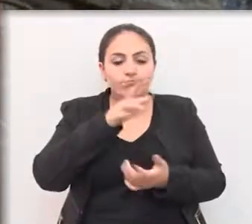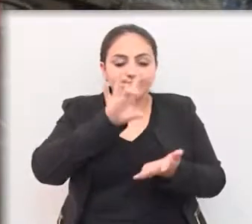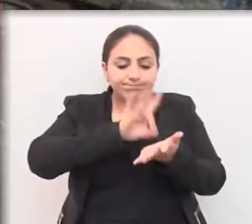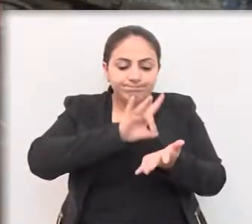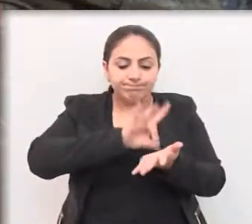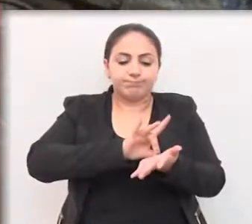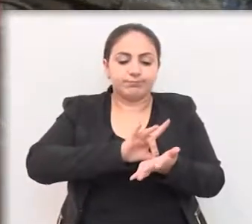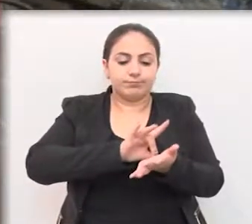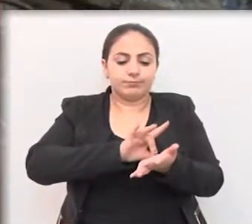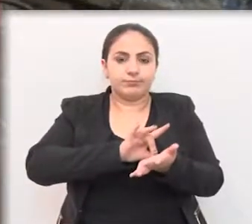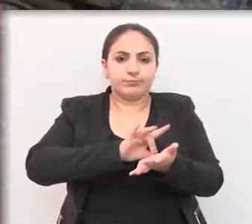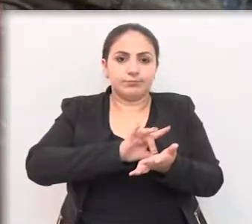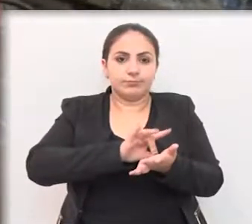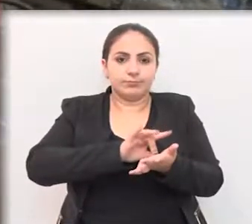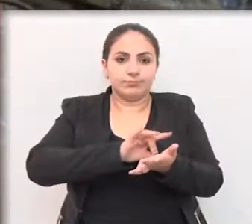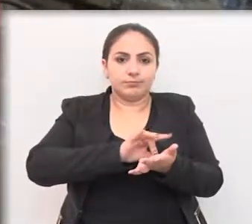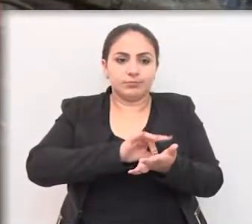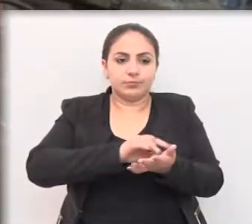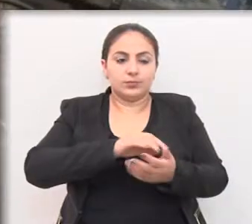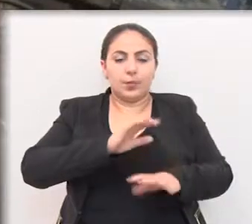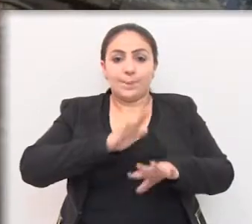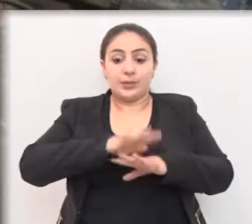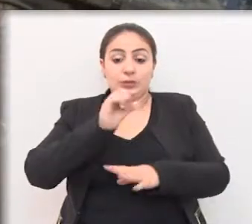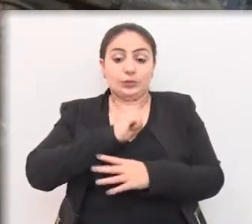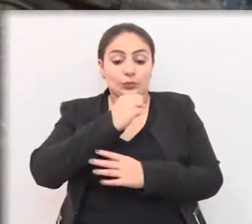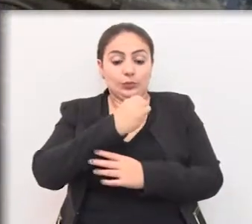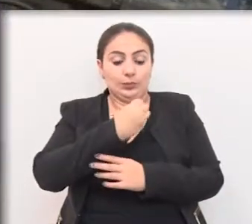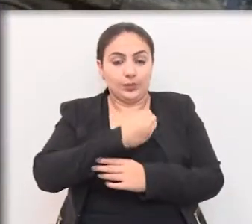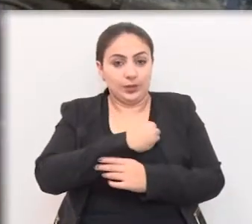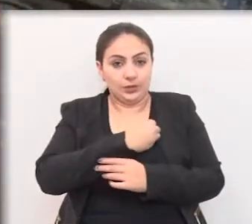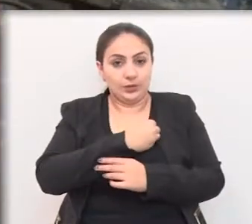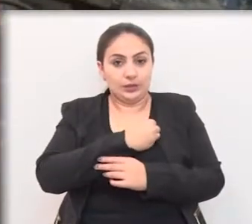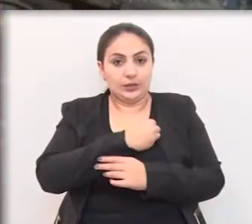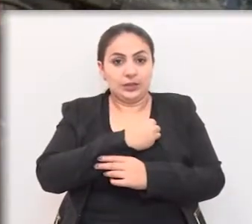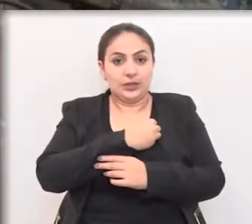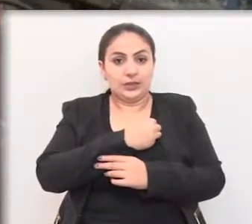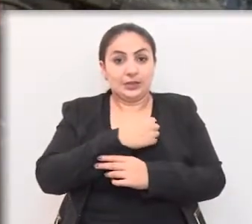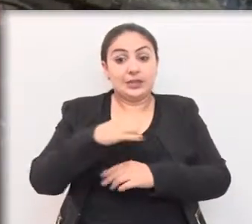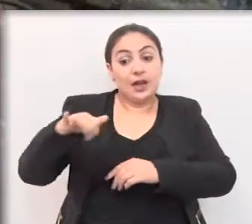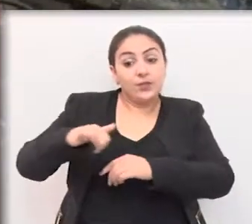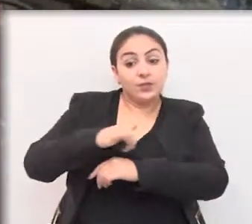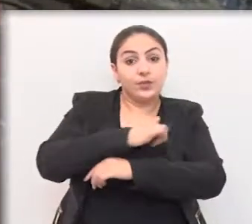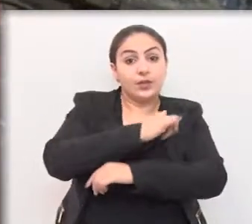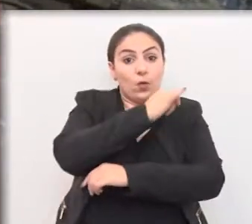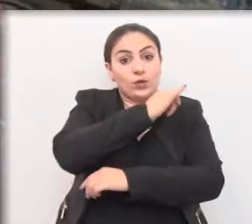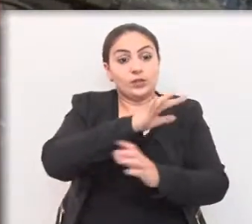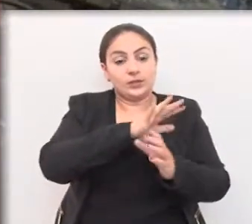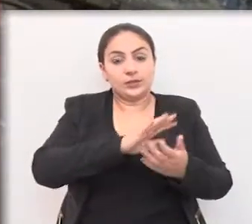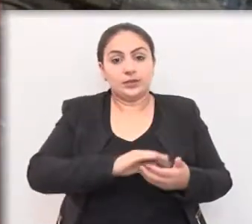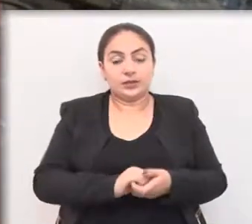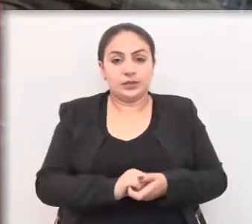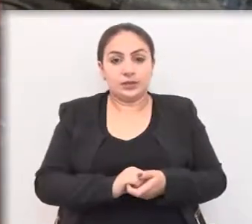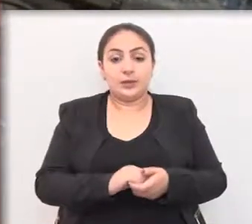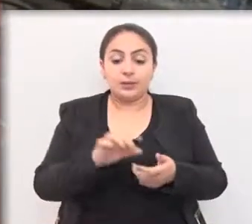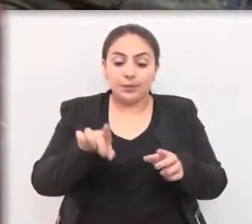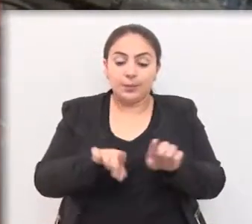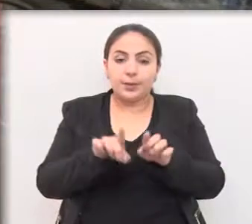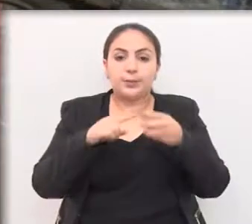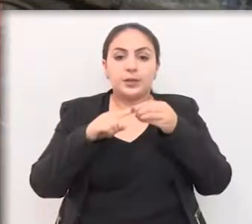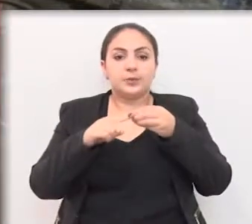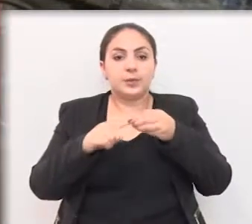consolidar um maior número de linhas aéreas e,